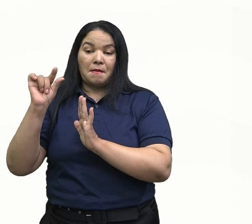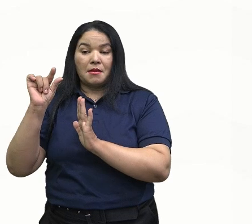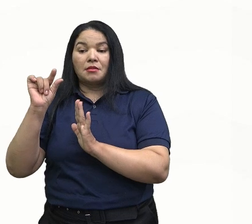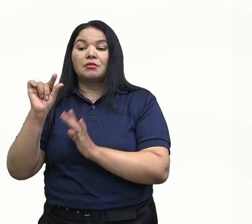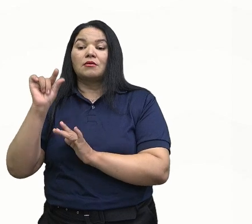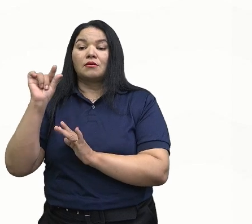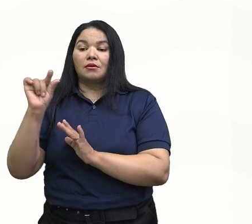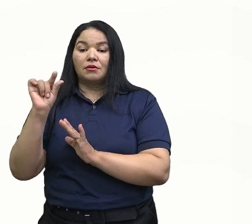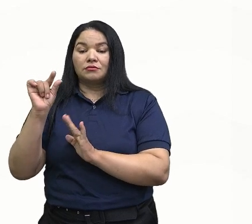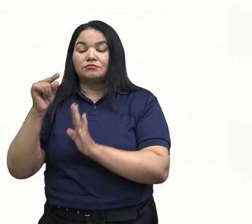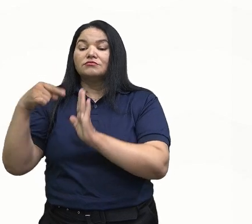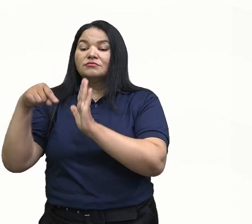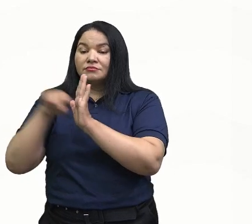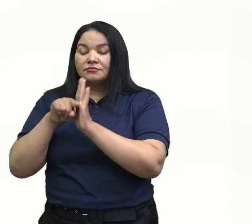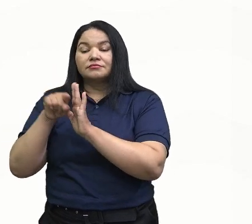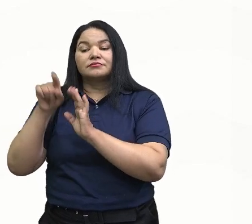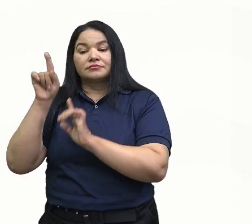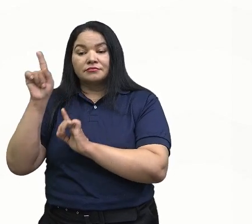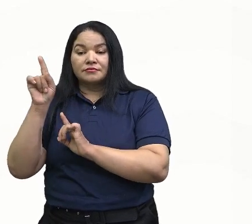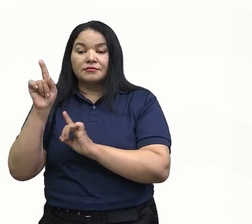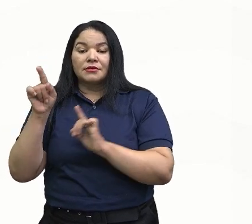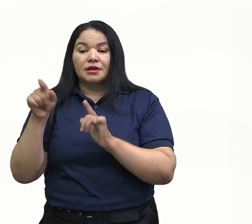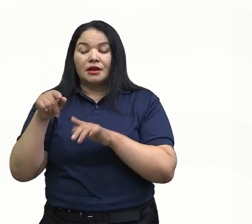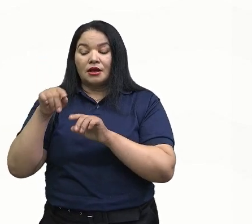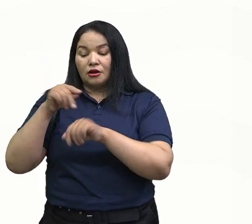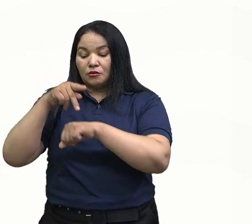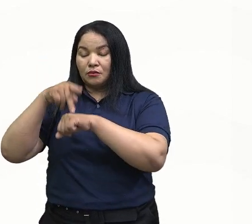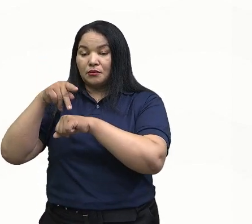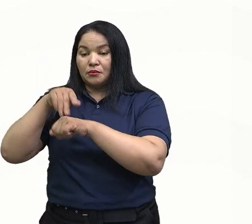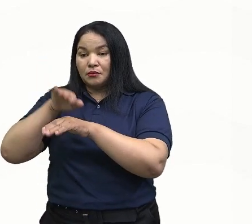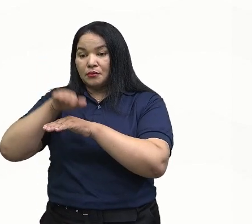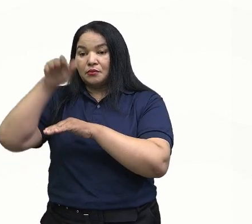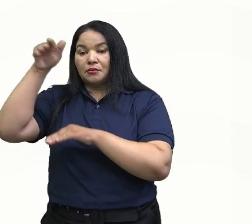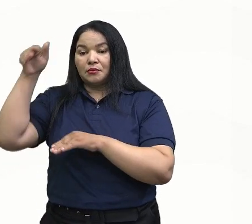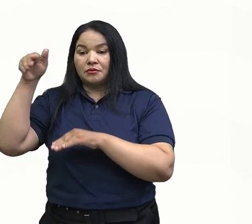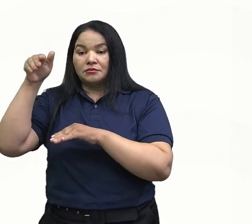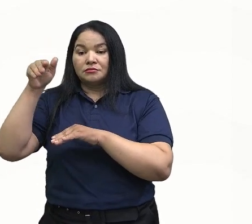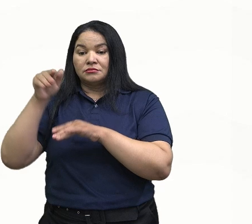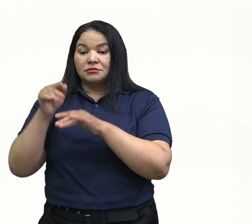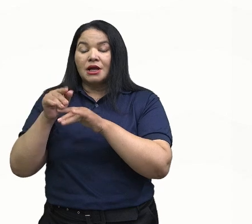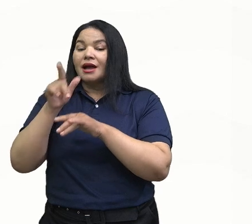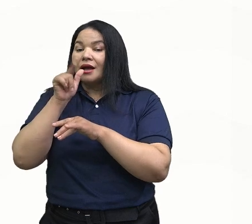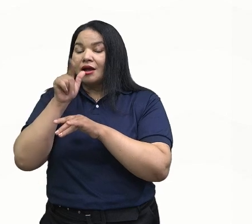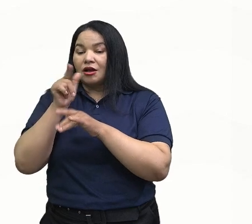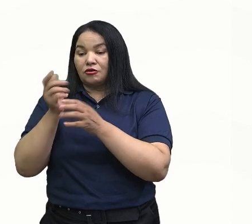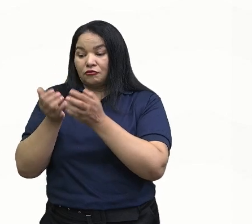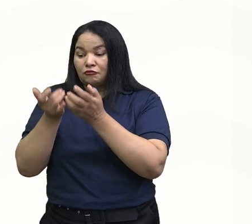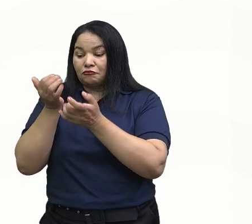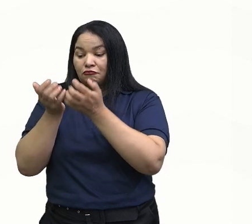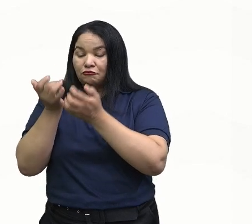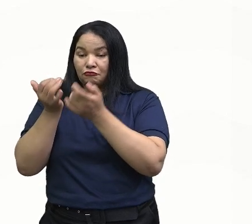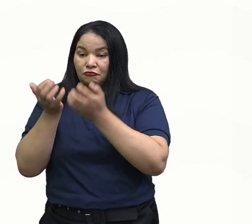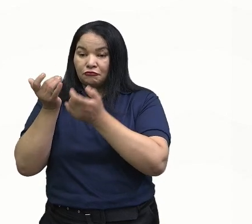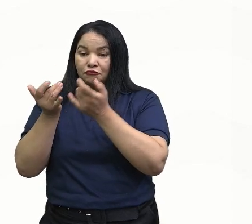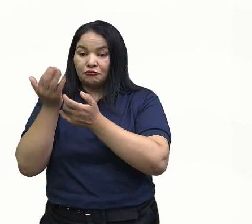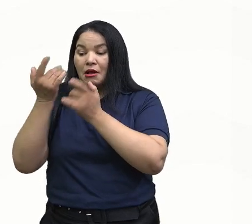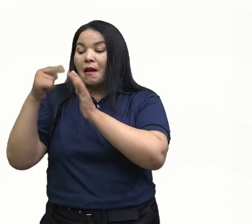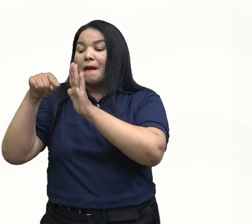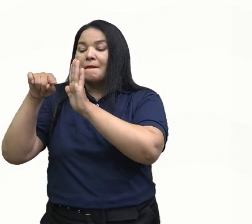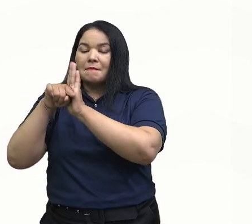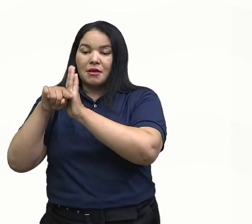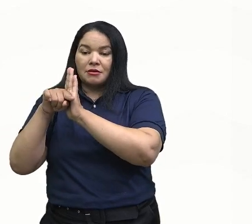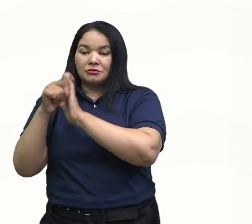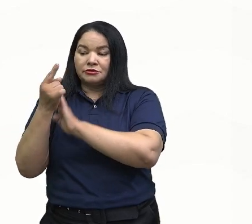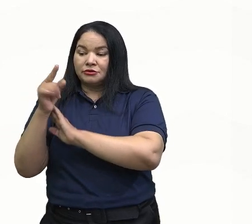ebulição. Por exemplo, no topo de uma montanha, a água ferve a menos de 100 graus. Exatamente por causa